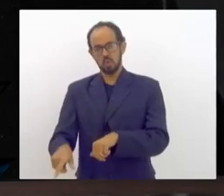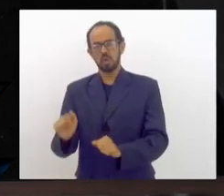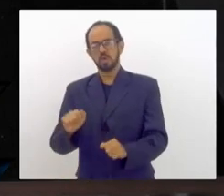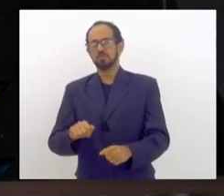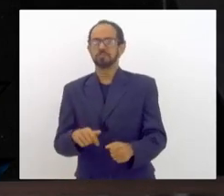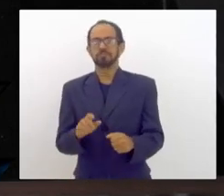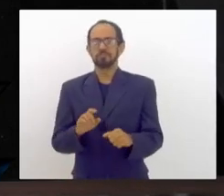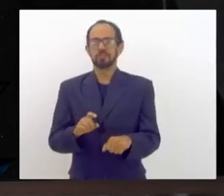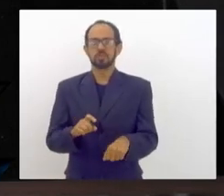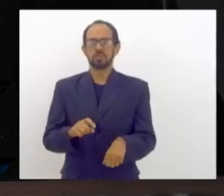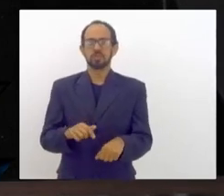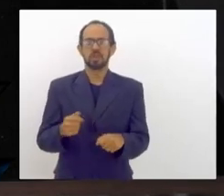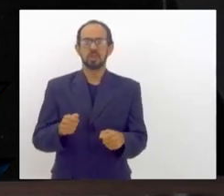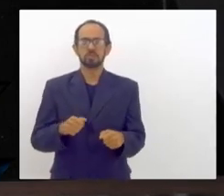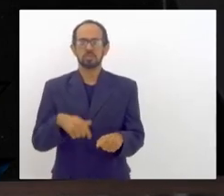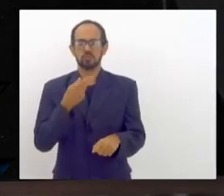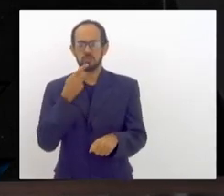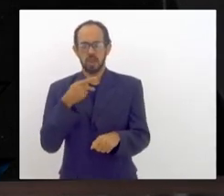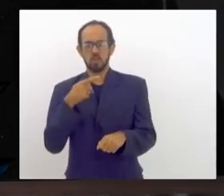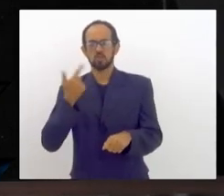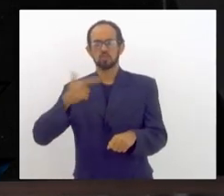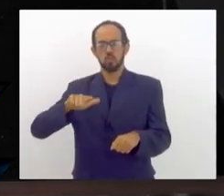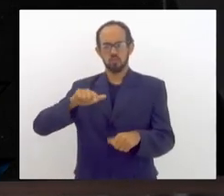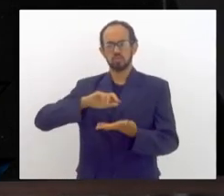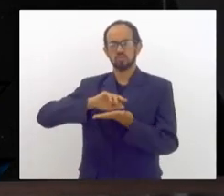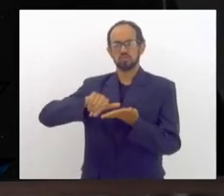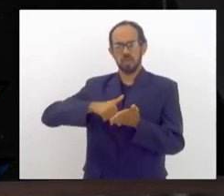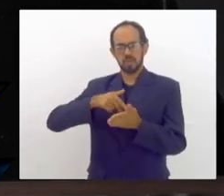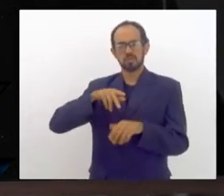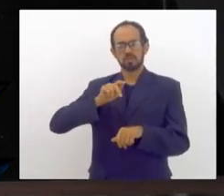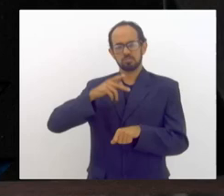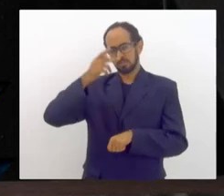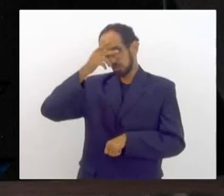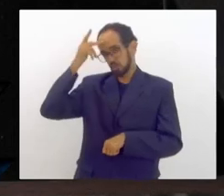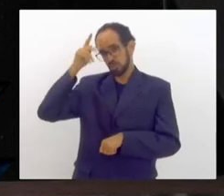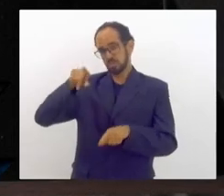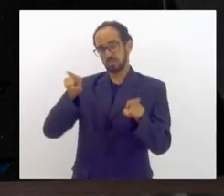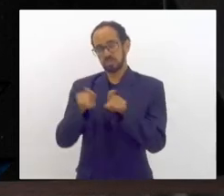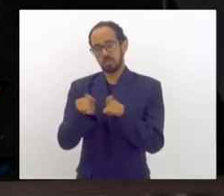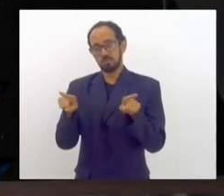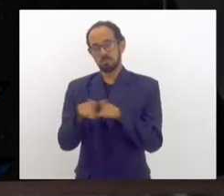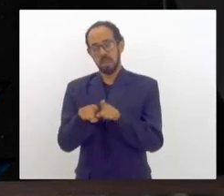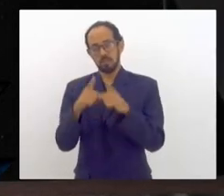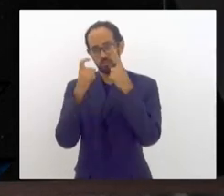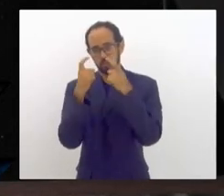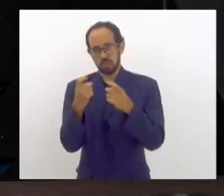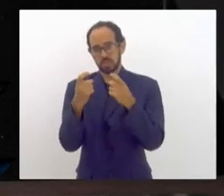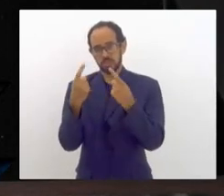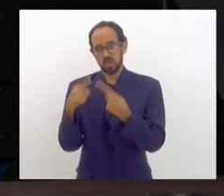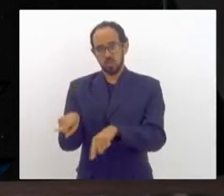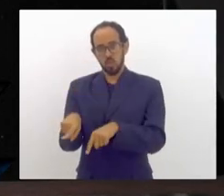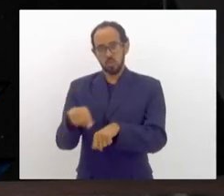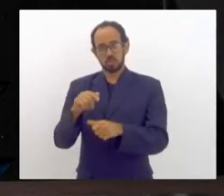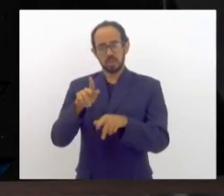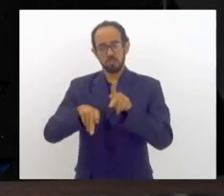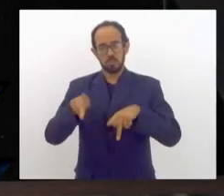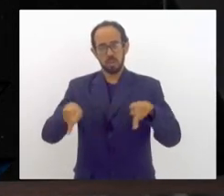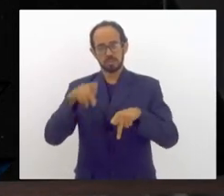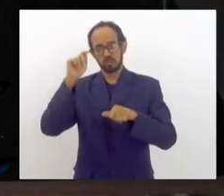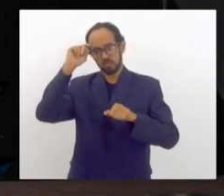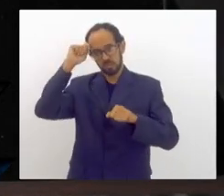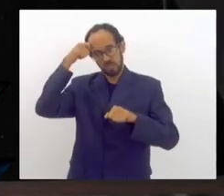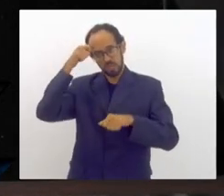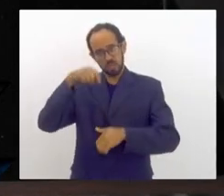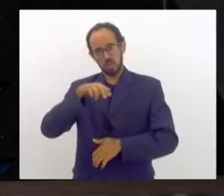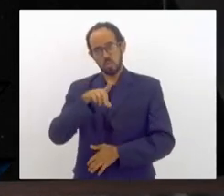cuidou da questão do Moise, nós aqui tivemos acompanhando, e também de casos como de violência contra o povo negro, né, do caso do Durval,